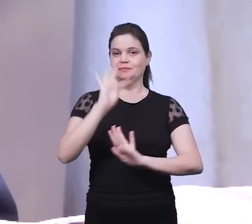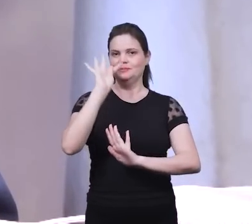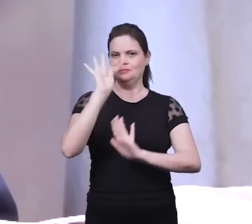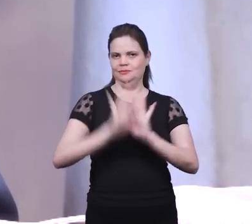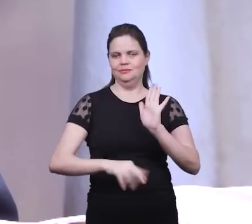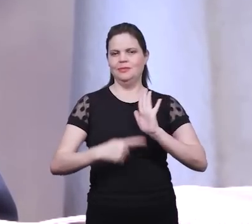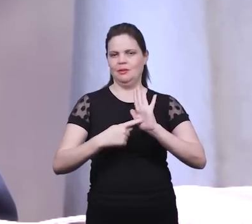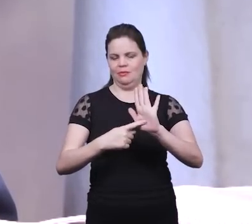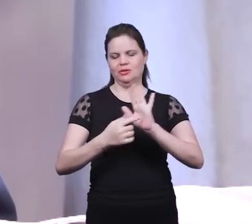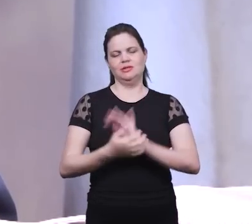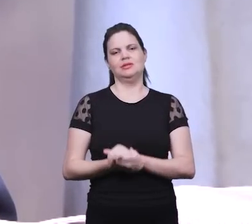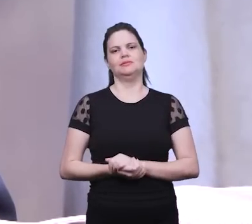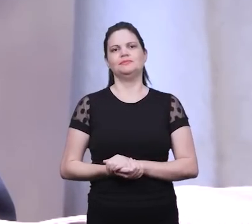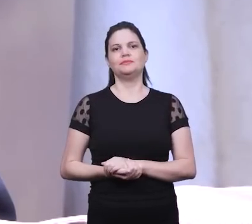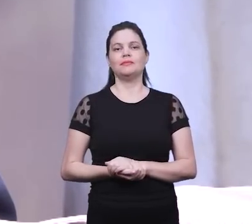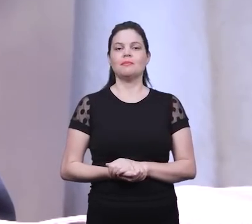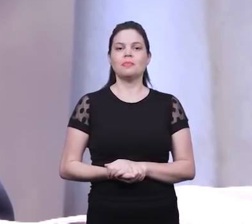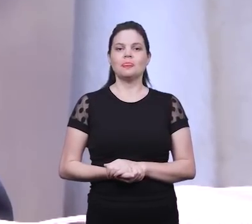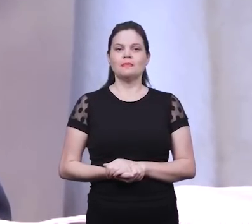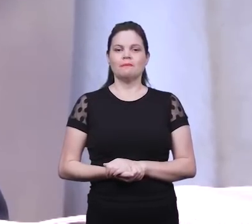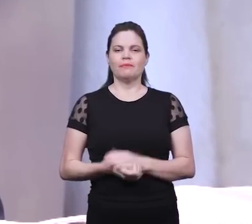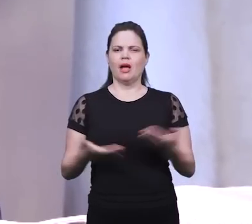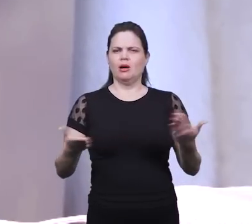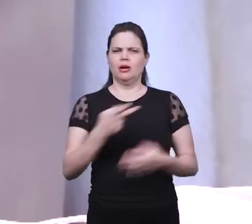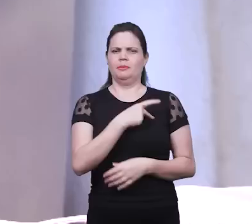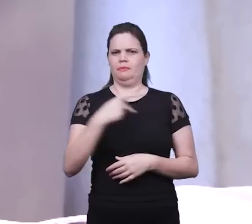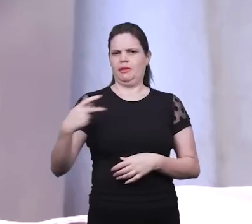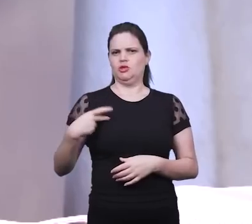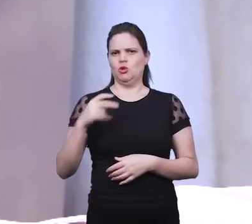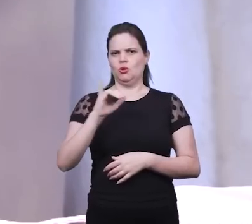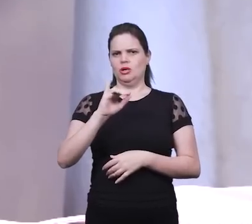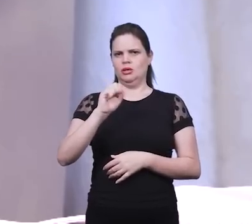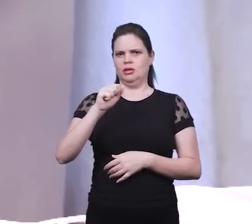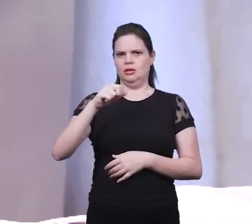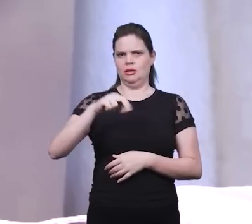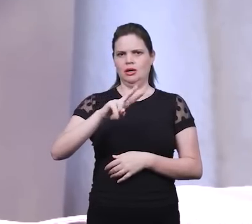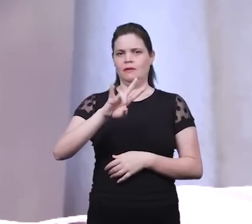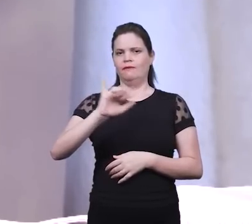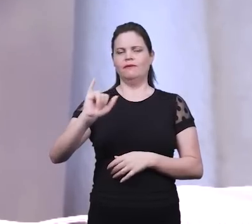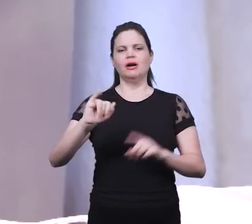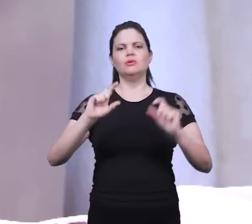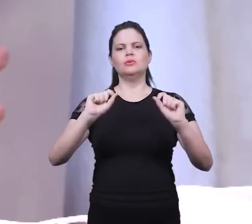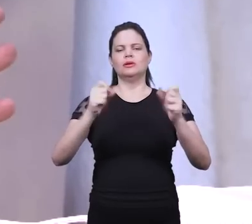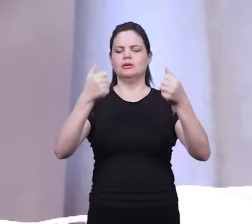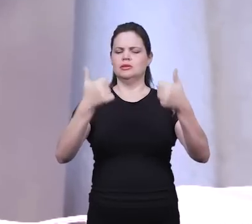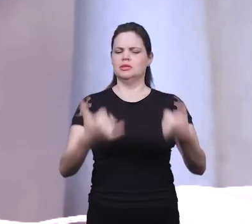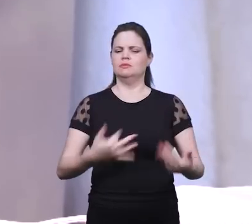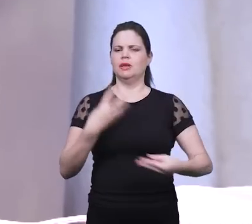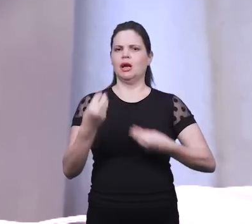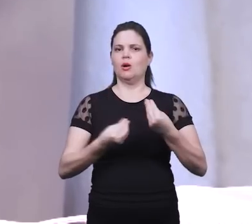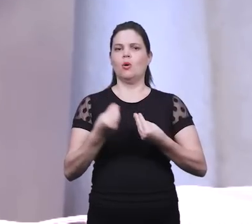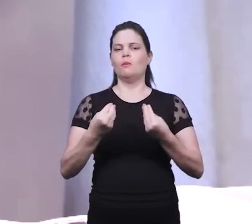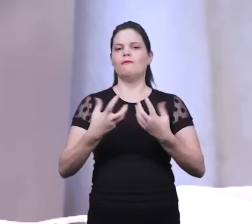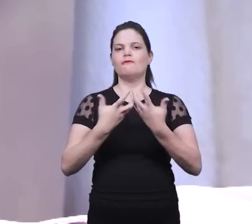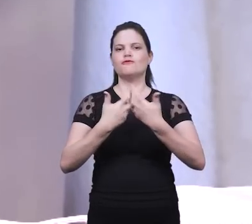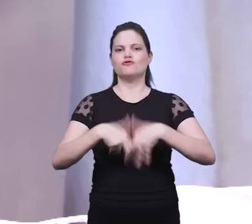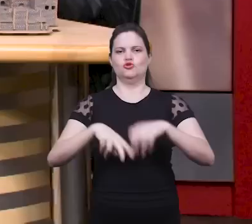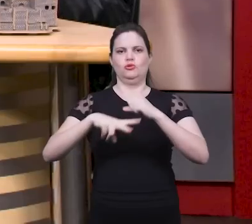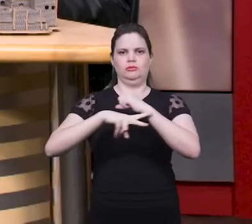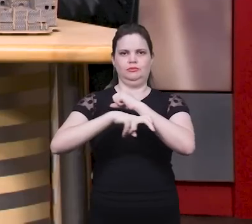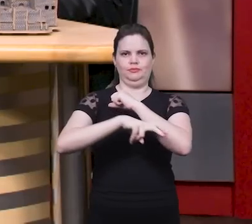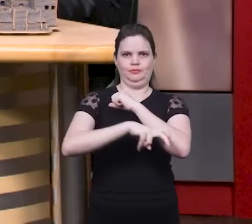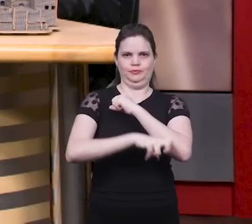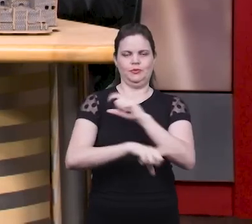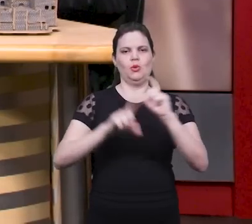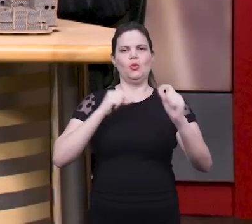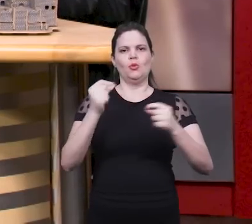da palavra de Deus de João 5. Agora o pastor Ian vai nos dar uma explicação da arqueologia sobre esse tanque, né? Nós